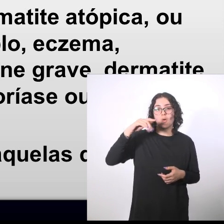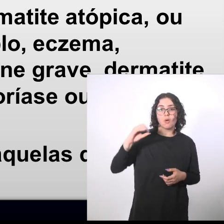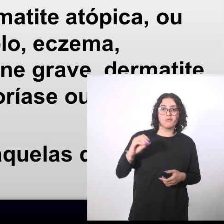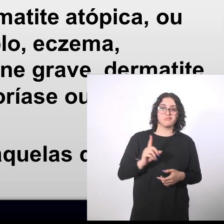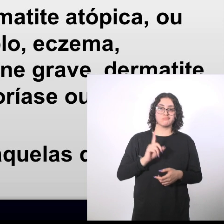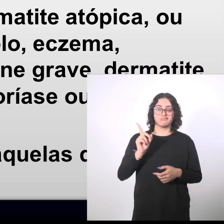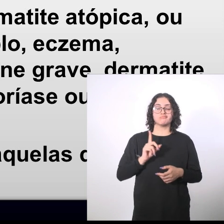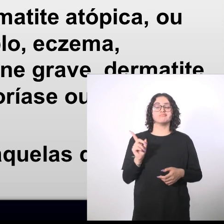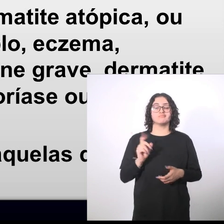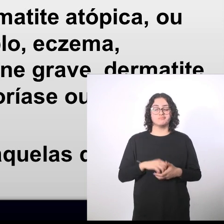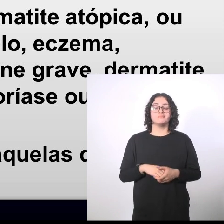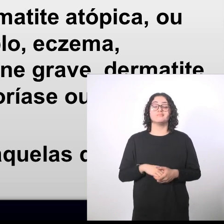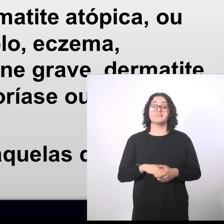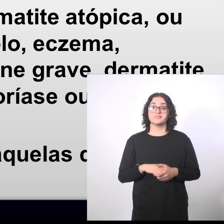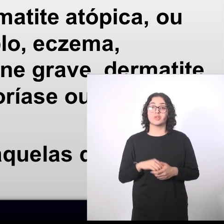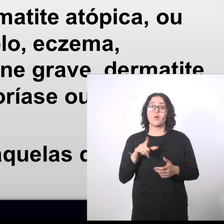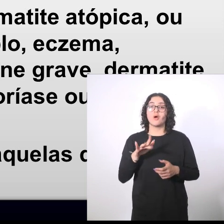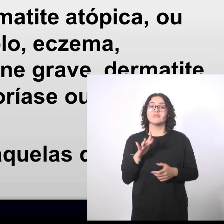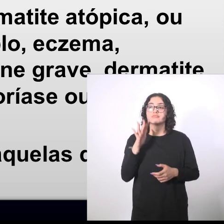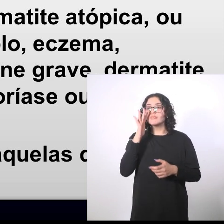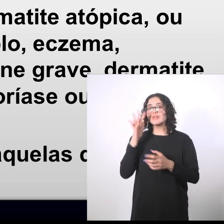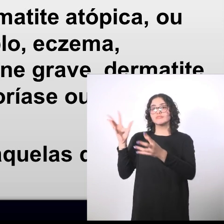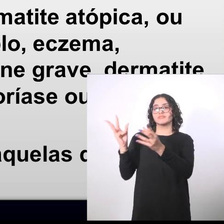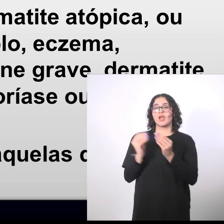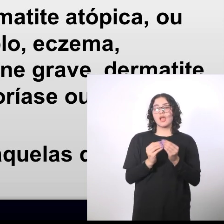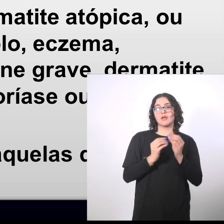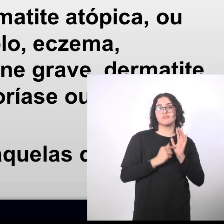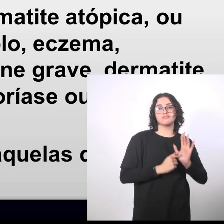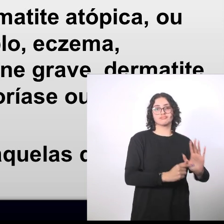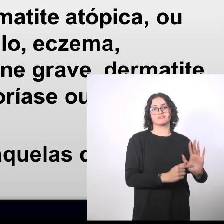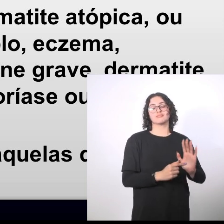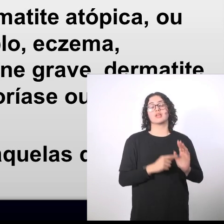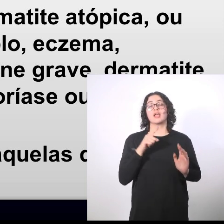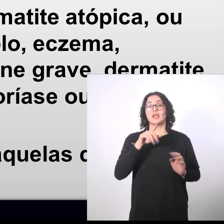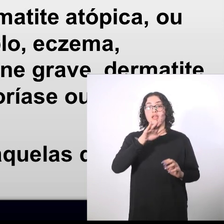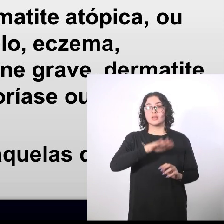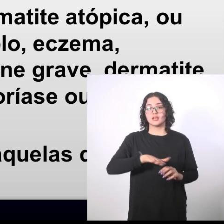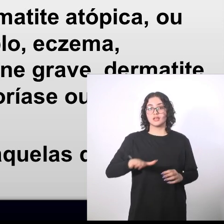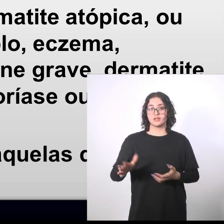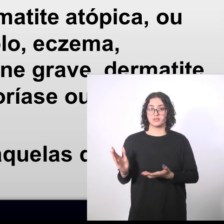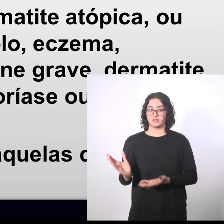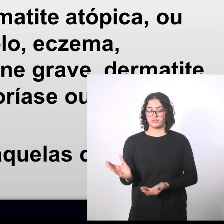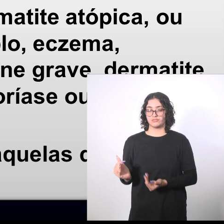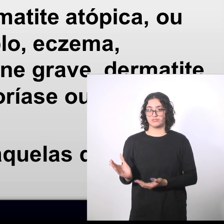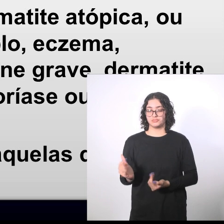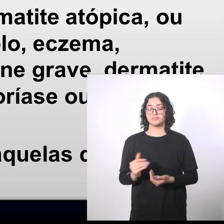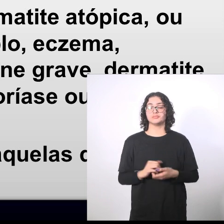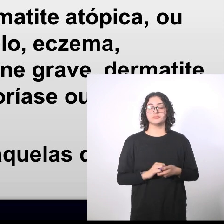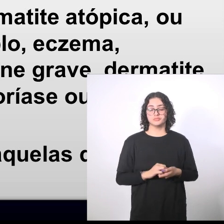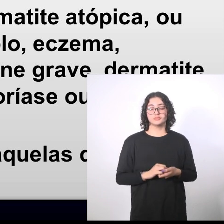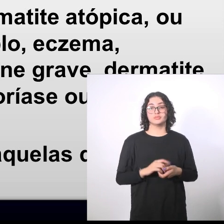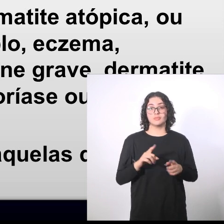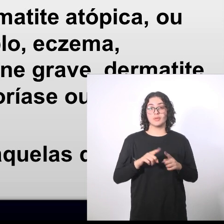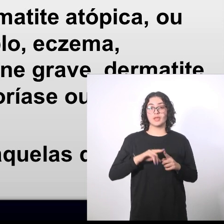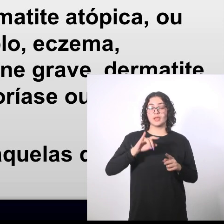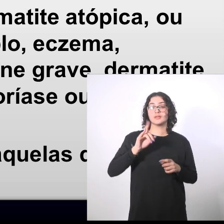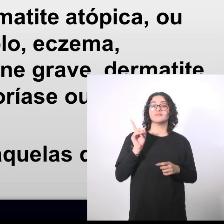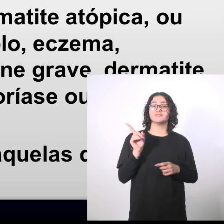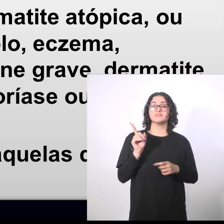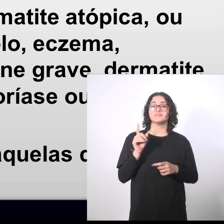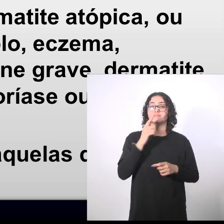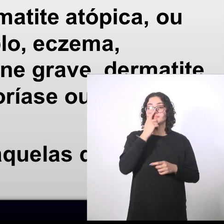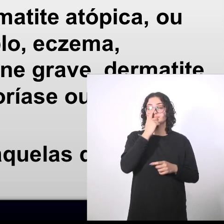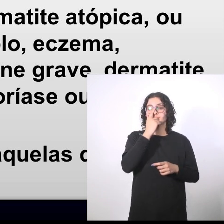todas as ressalvas que eu fiz no início da minha apresentação. Crianças e adolescentes imunossuprimidas, evidentemente, também, né? Crianças